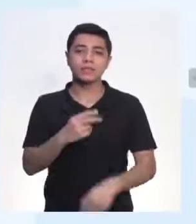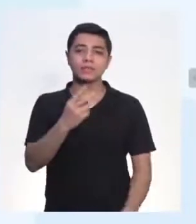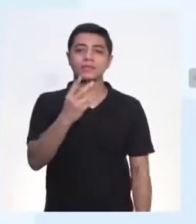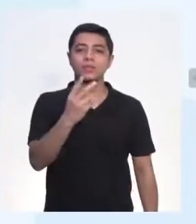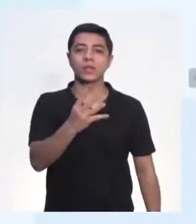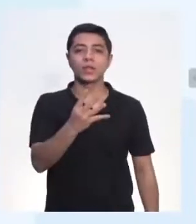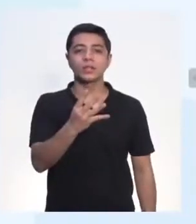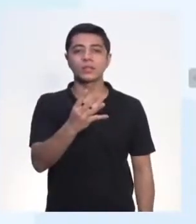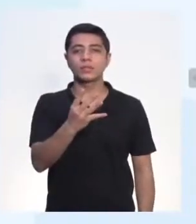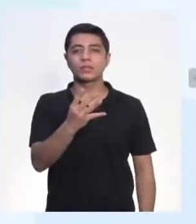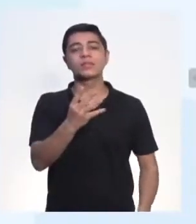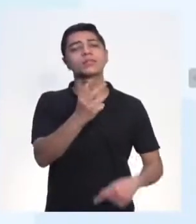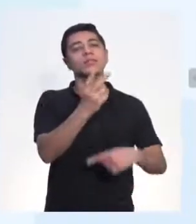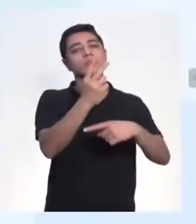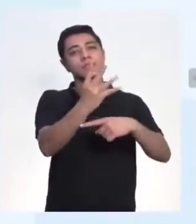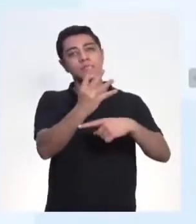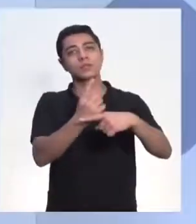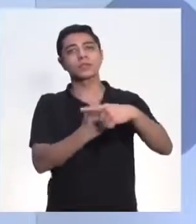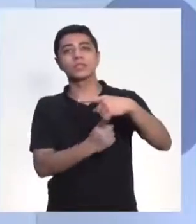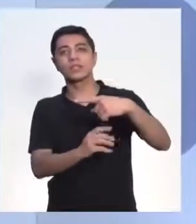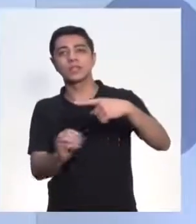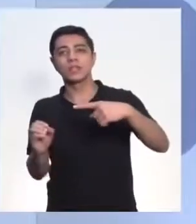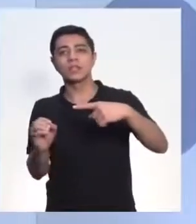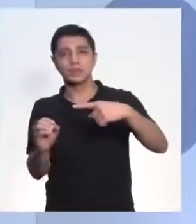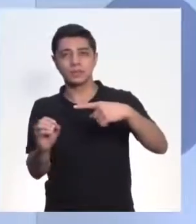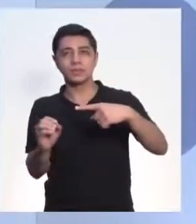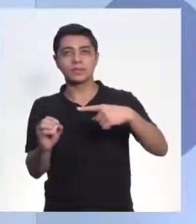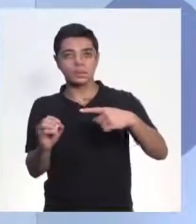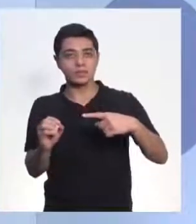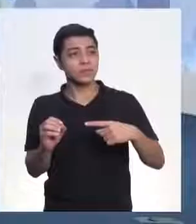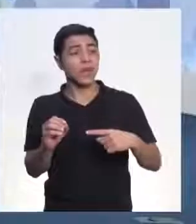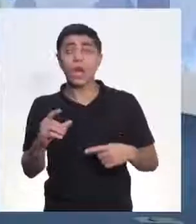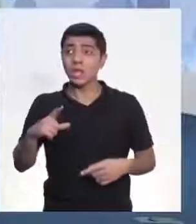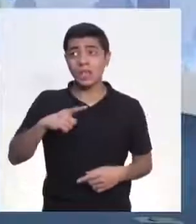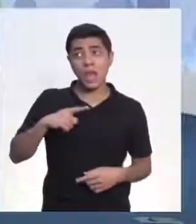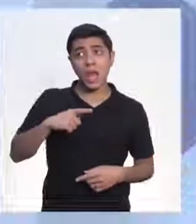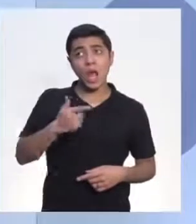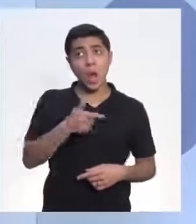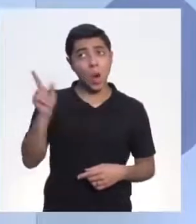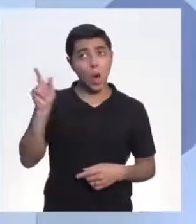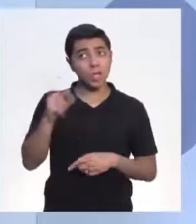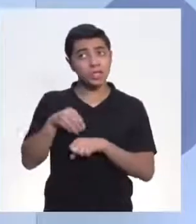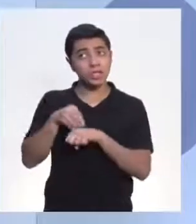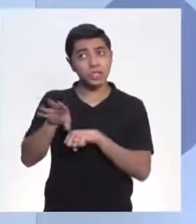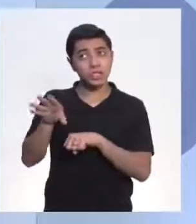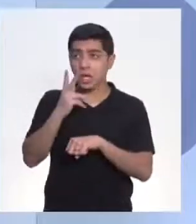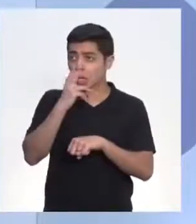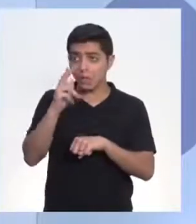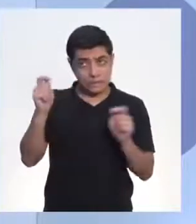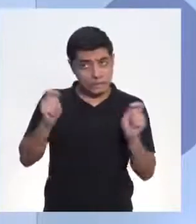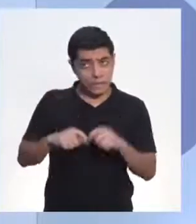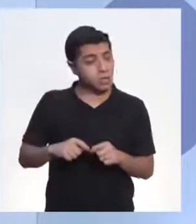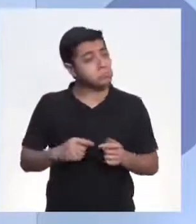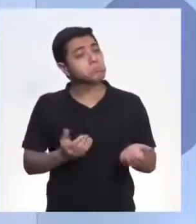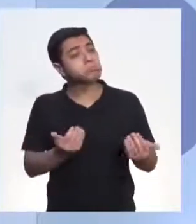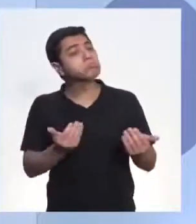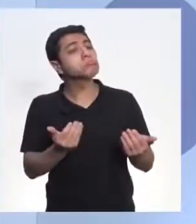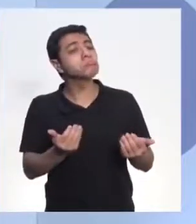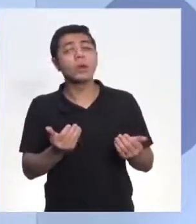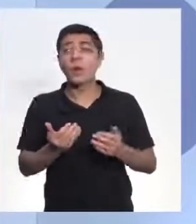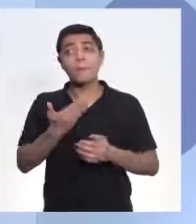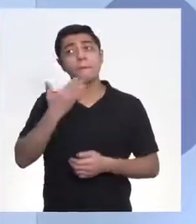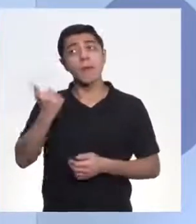operações inversas. Tem uma outra ideia também. Não sei Vamos se lá. dá para facilitar. Eu acho que você pode até escrever aí para tentar